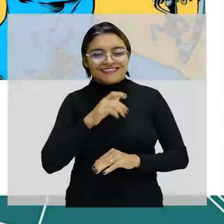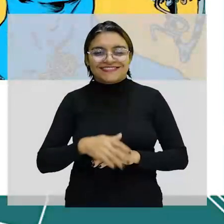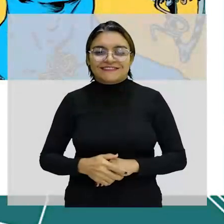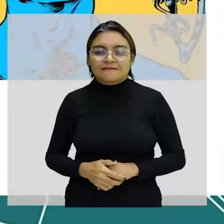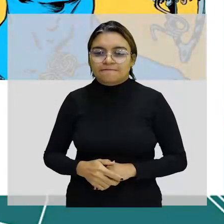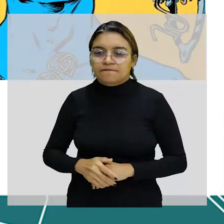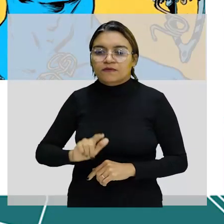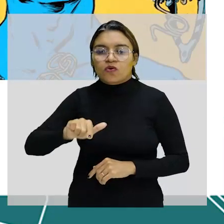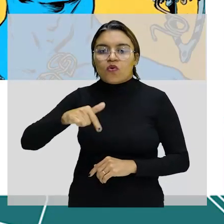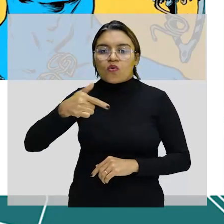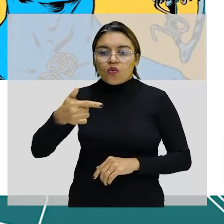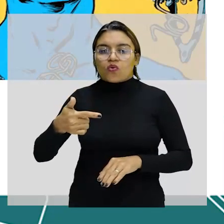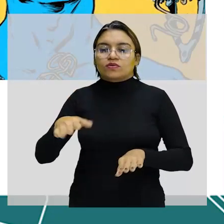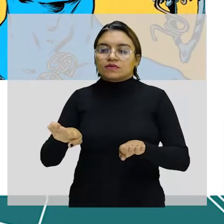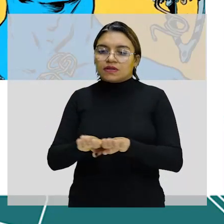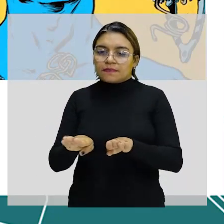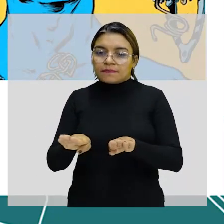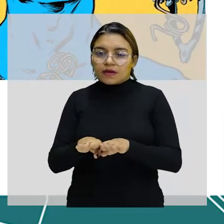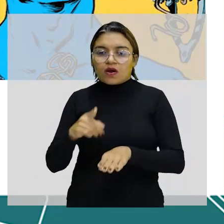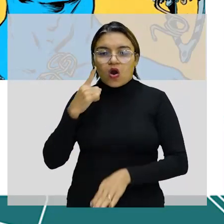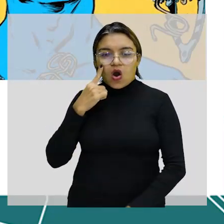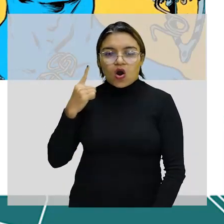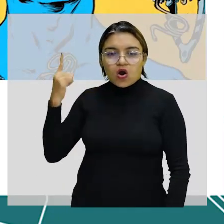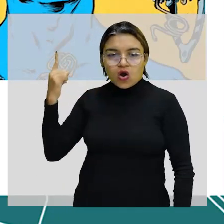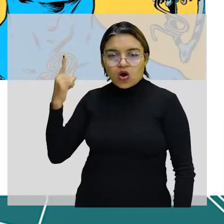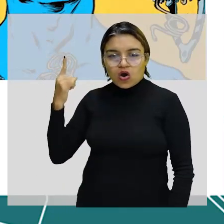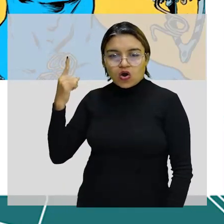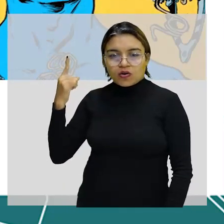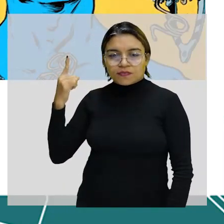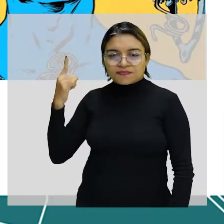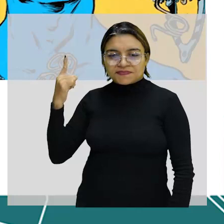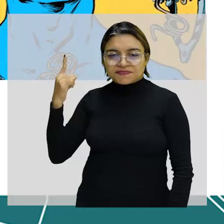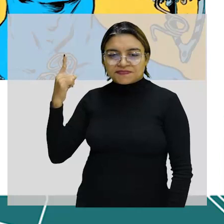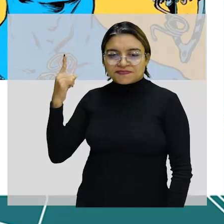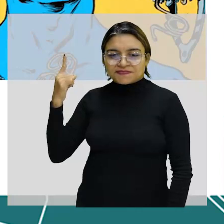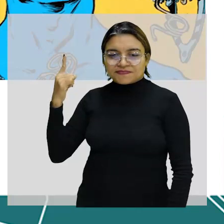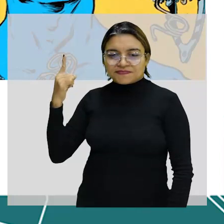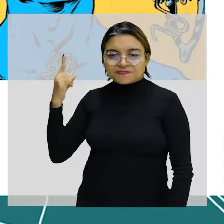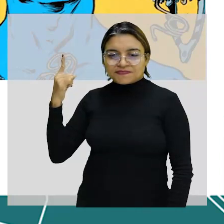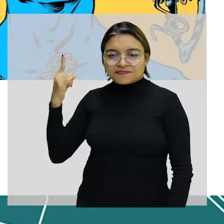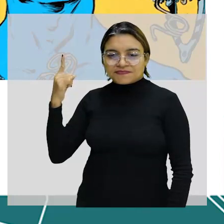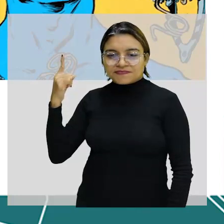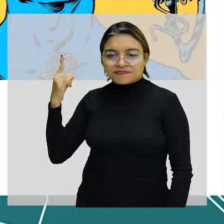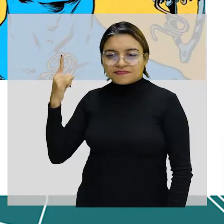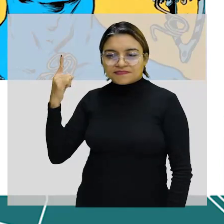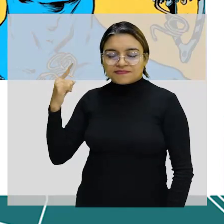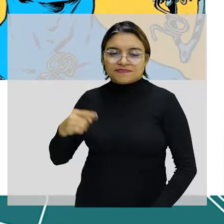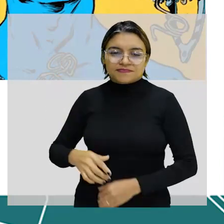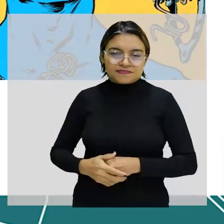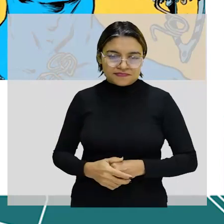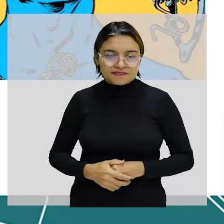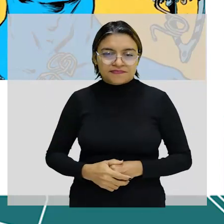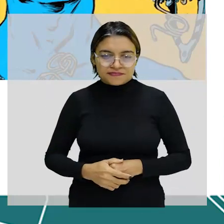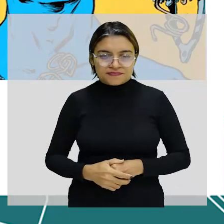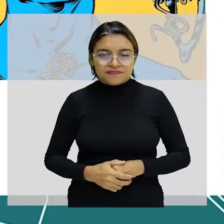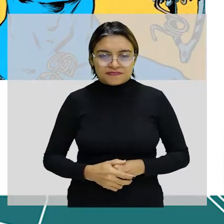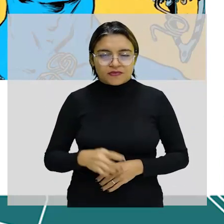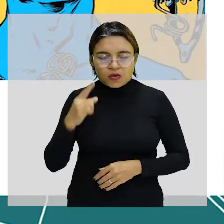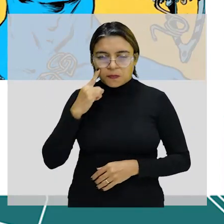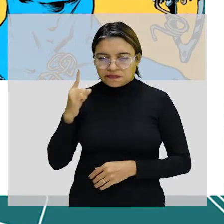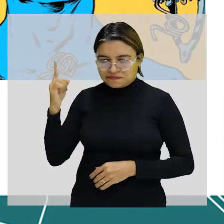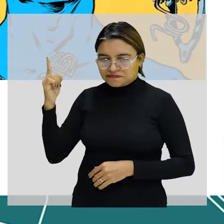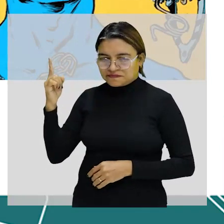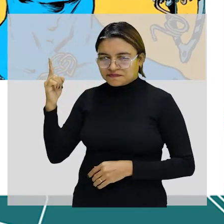também um outro super-herói, o Dr. Manhattan. Dr. Manhattan, alter ego